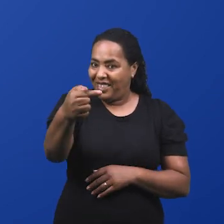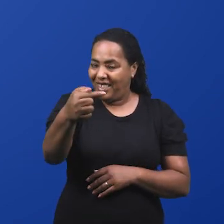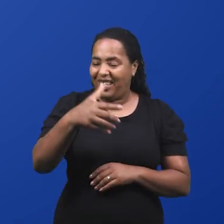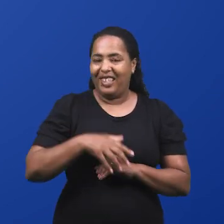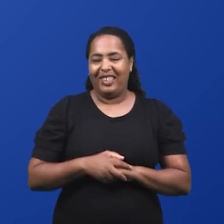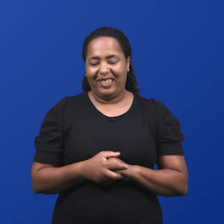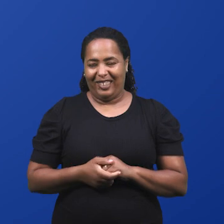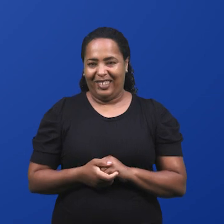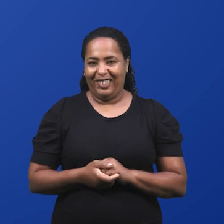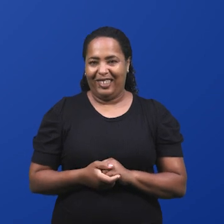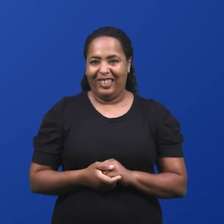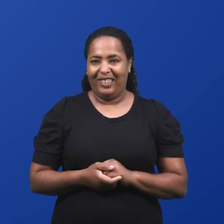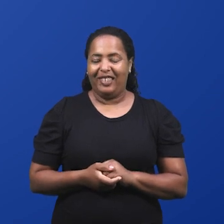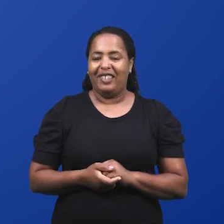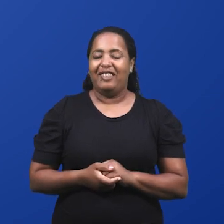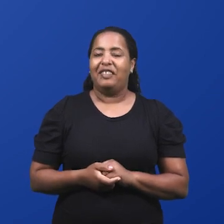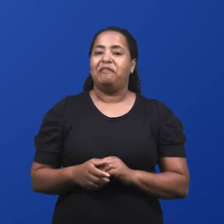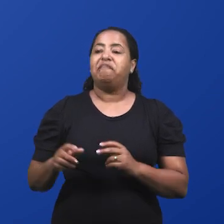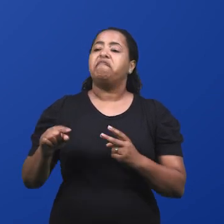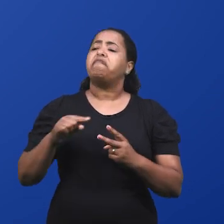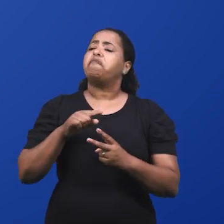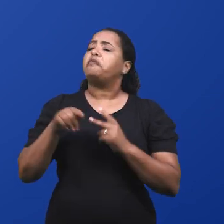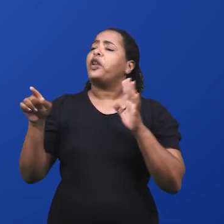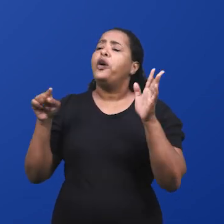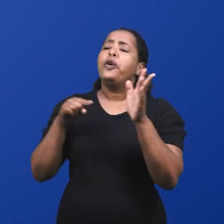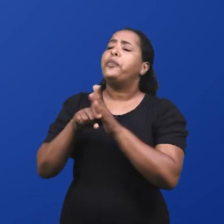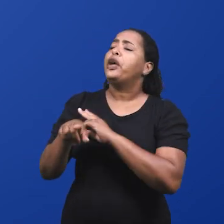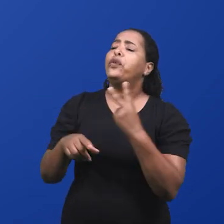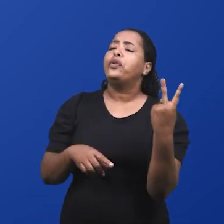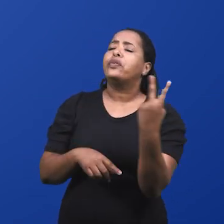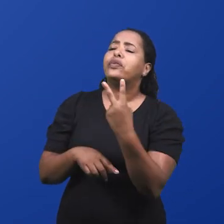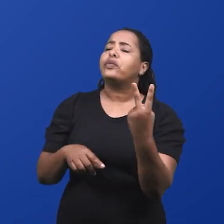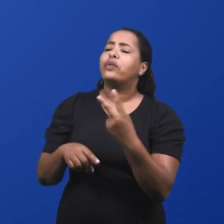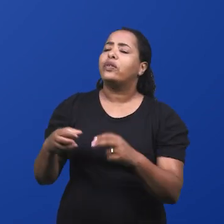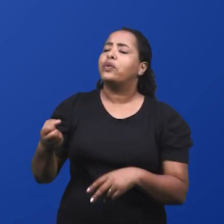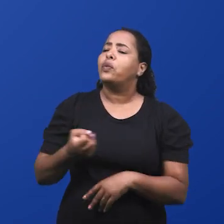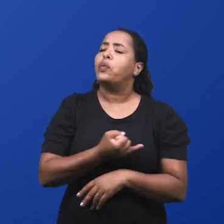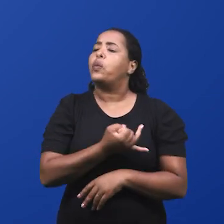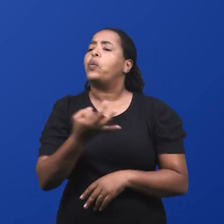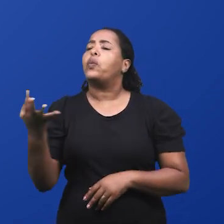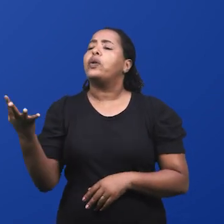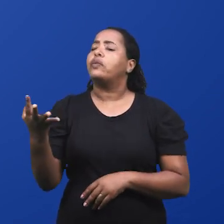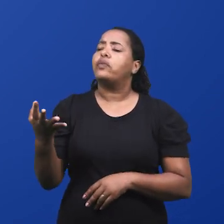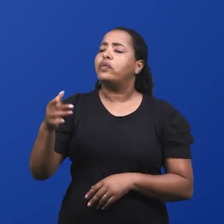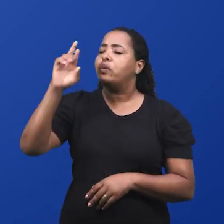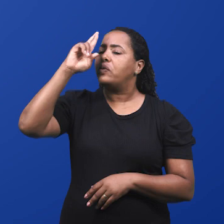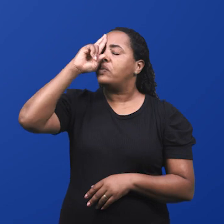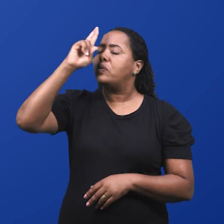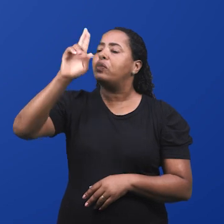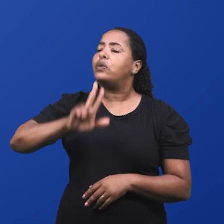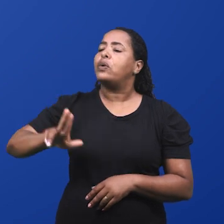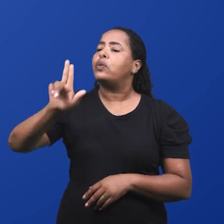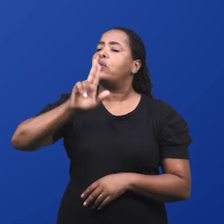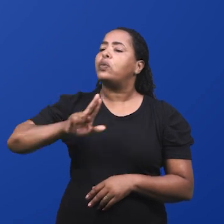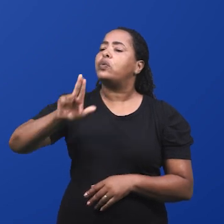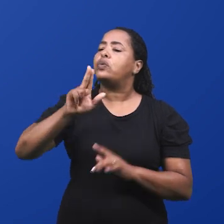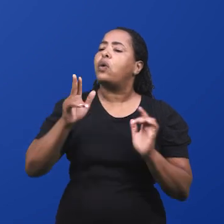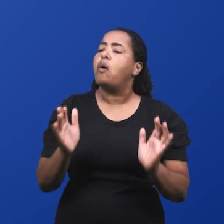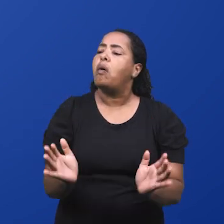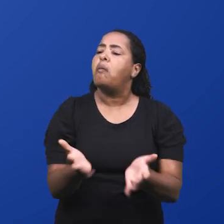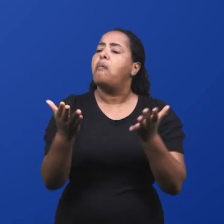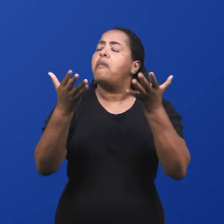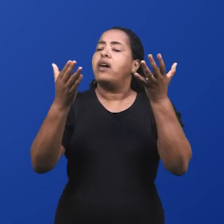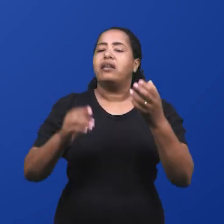7. Emanuel e Isabel, quantas vezes o Senhor Deus usou a expressão tem